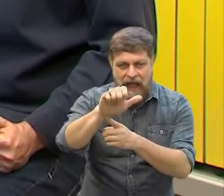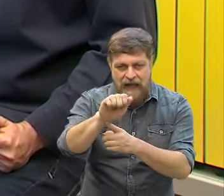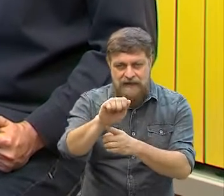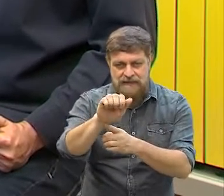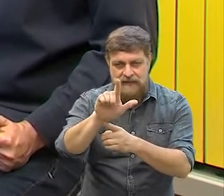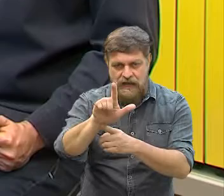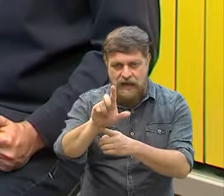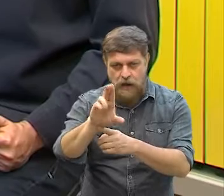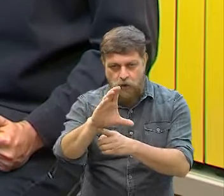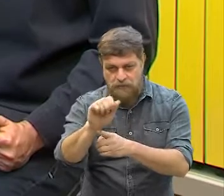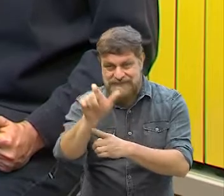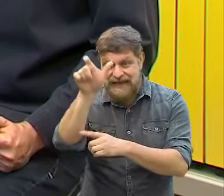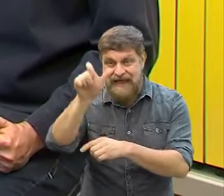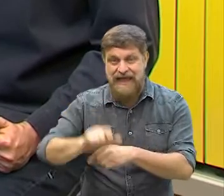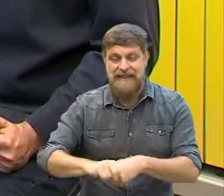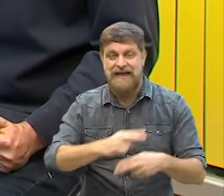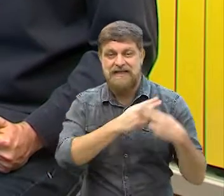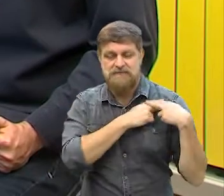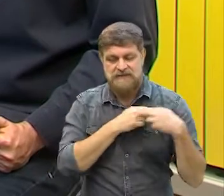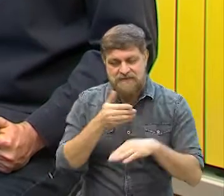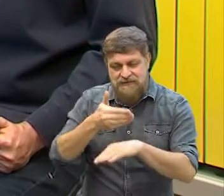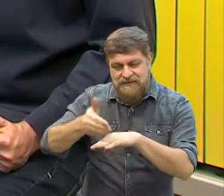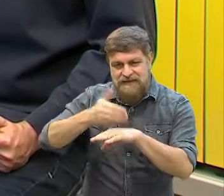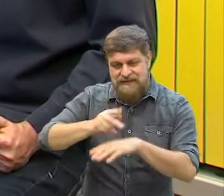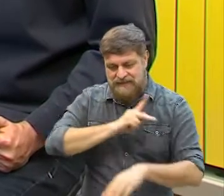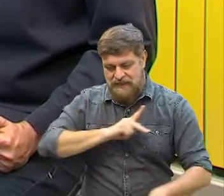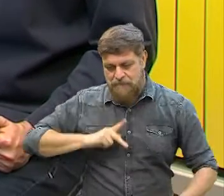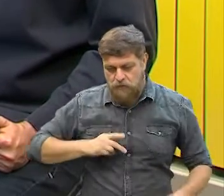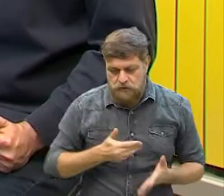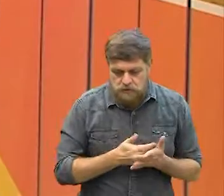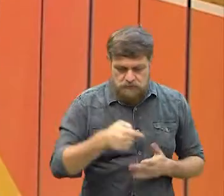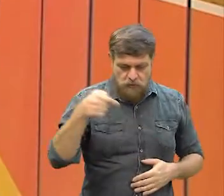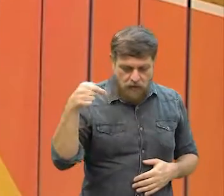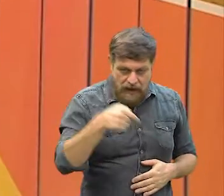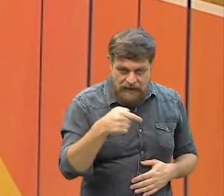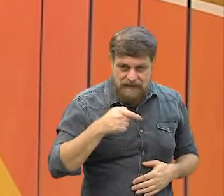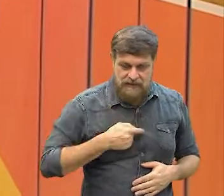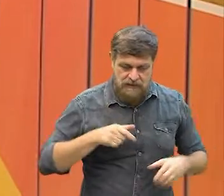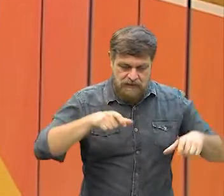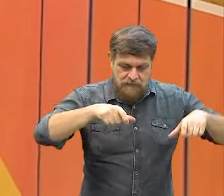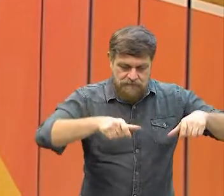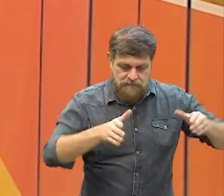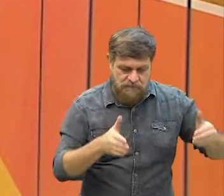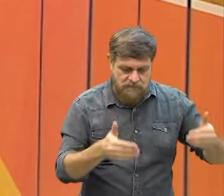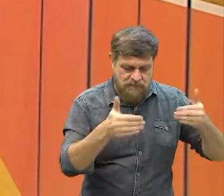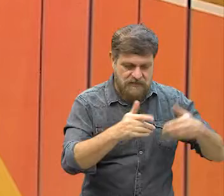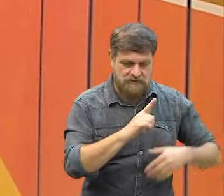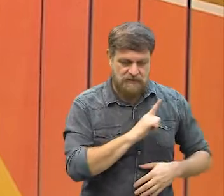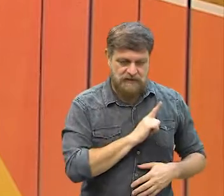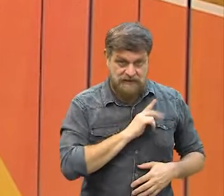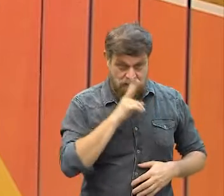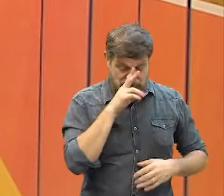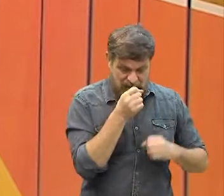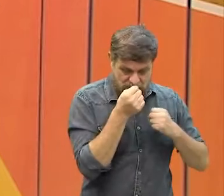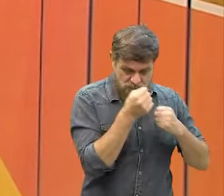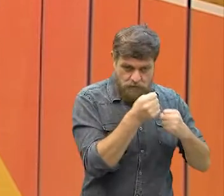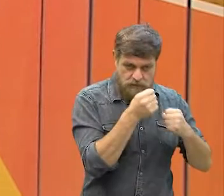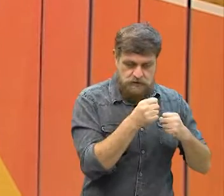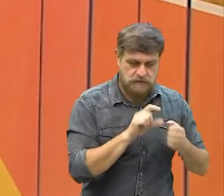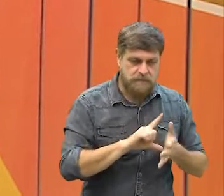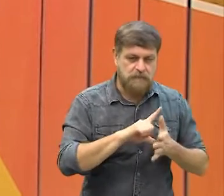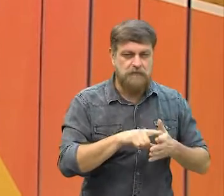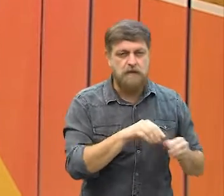da Ponte também. Começou o início aqui na cidade de Campinas com o futsal do Guarani, que era muito forte na época